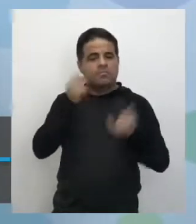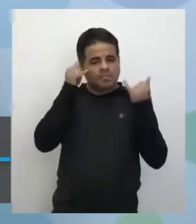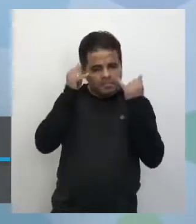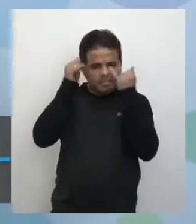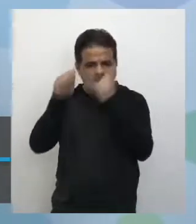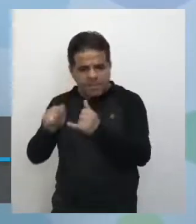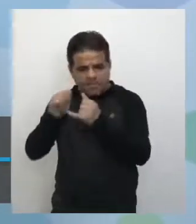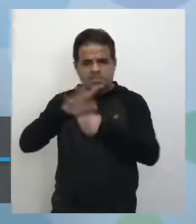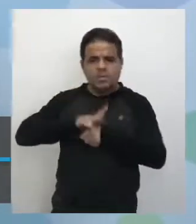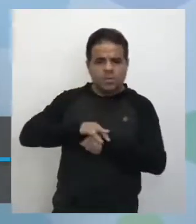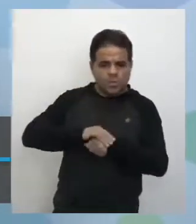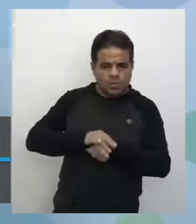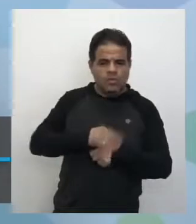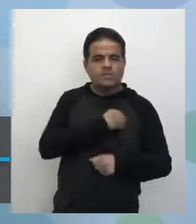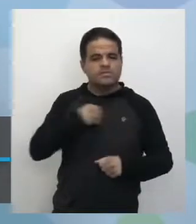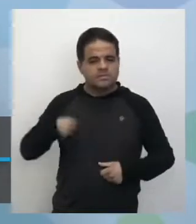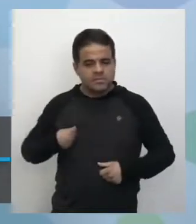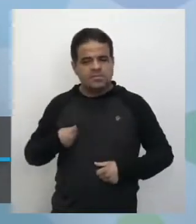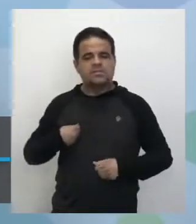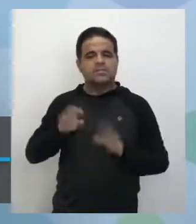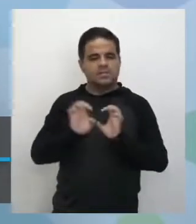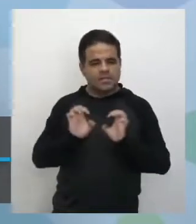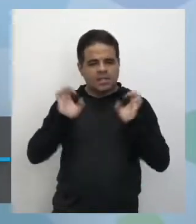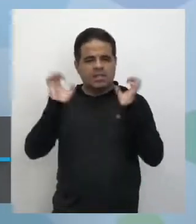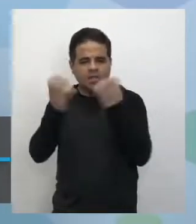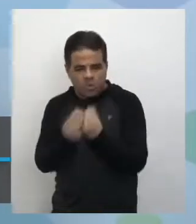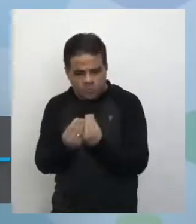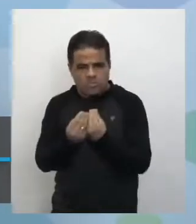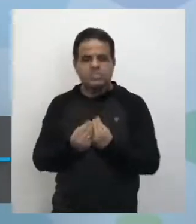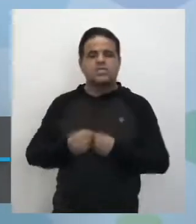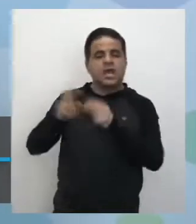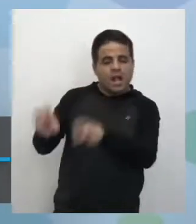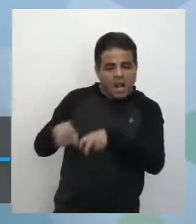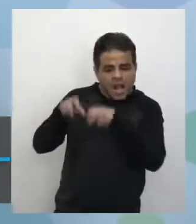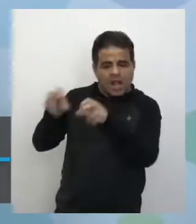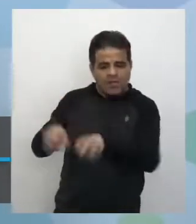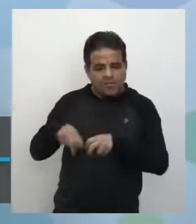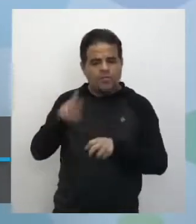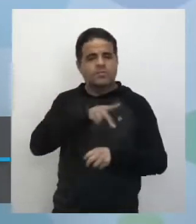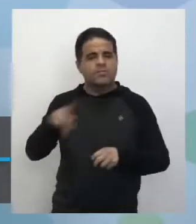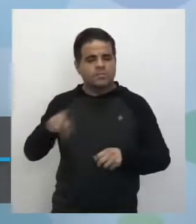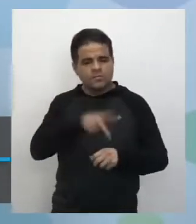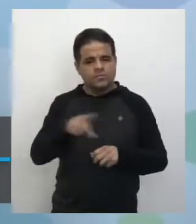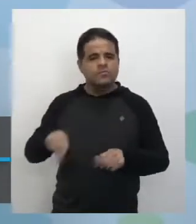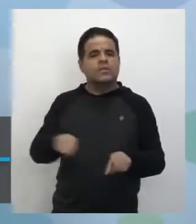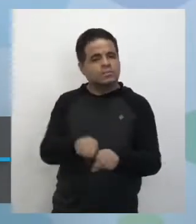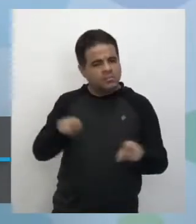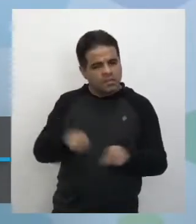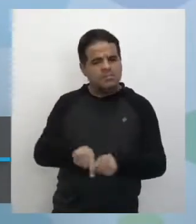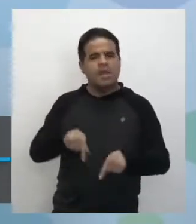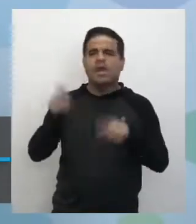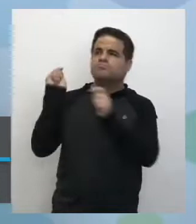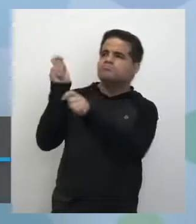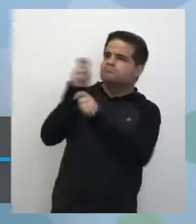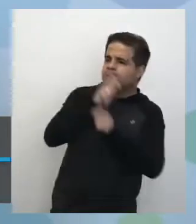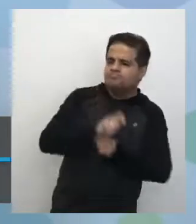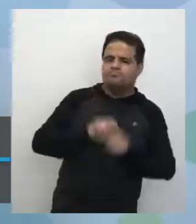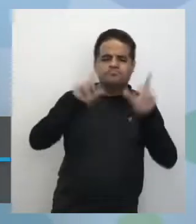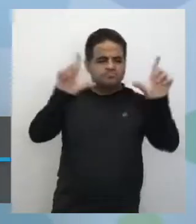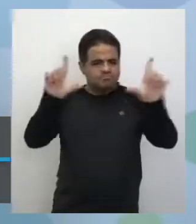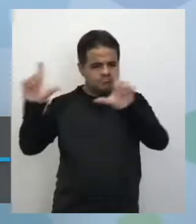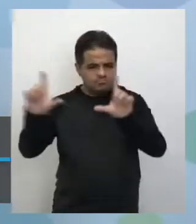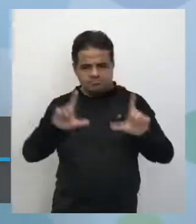Solange, prevenção contra doenças, medicina, ecologia, saúde, lavoura. Pro Sandra, né? Pro Pedro também, suturas, placas,